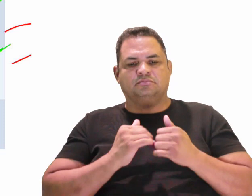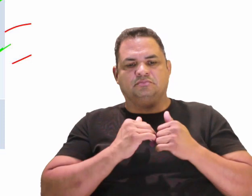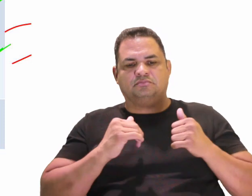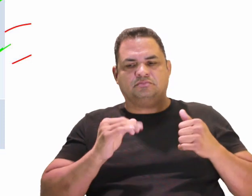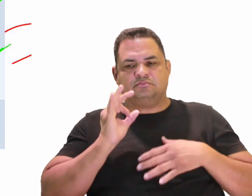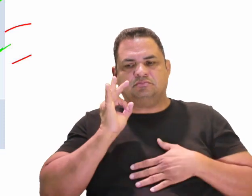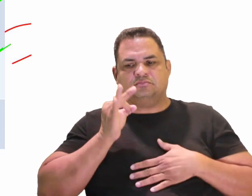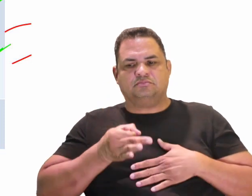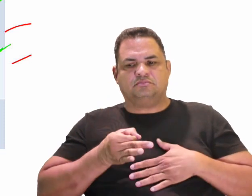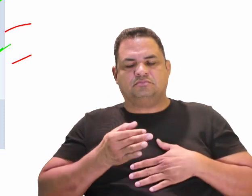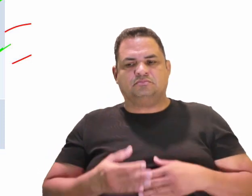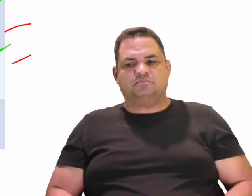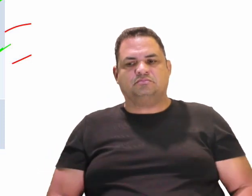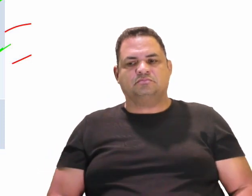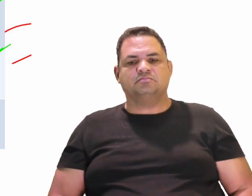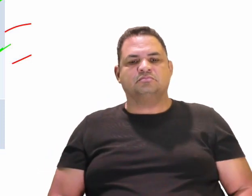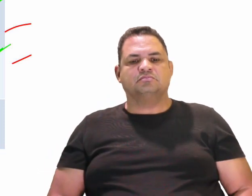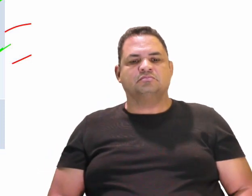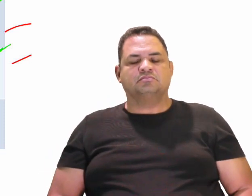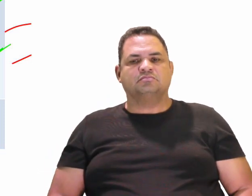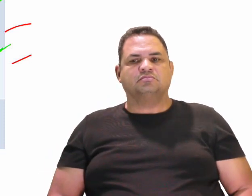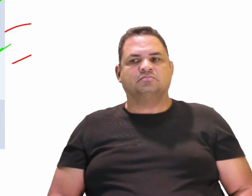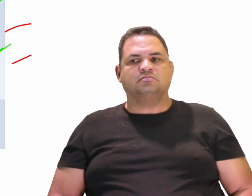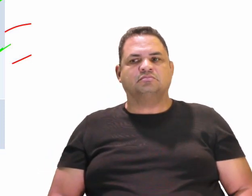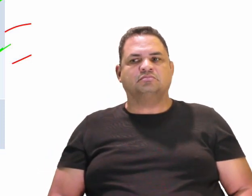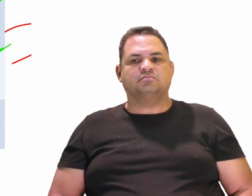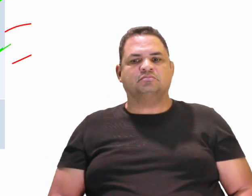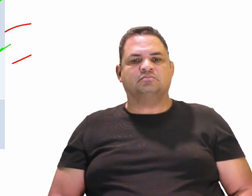mais correta. And